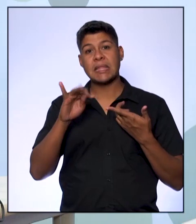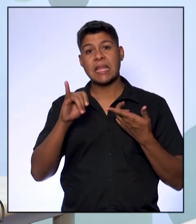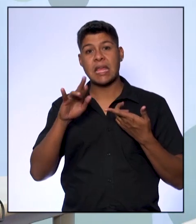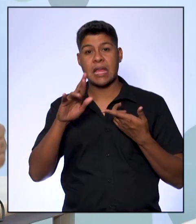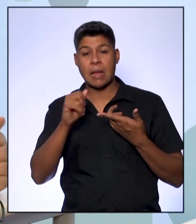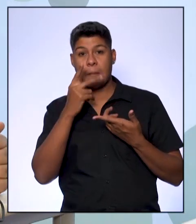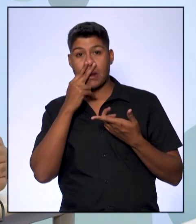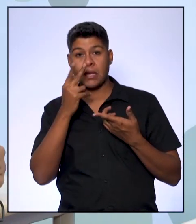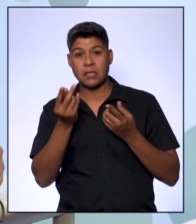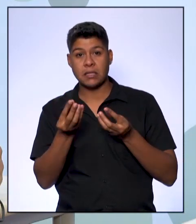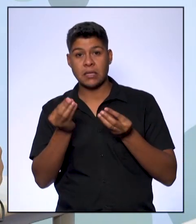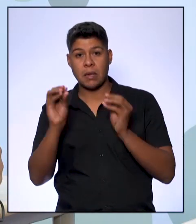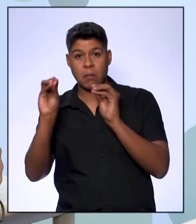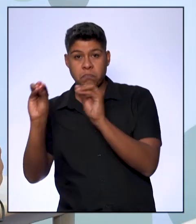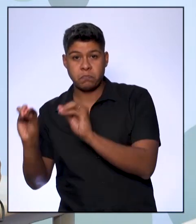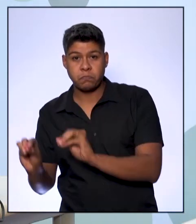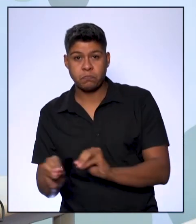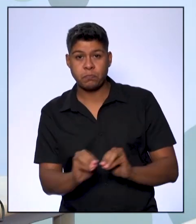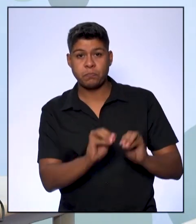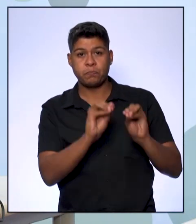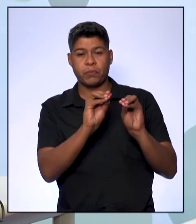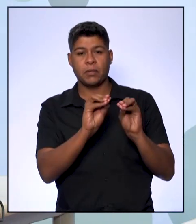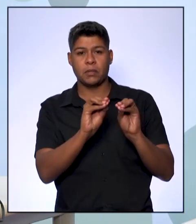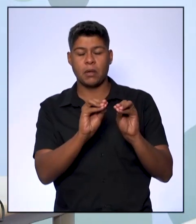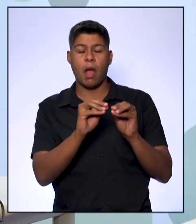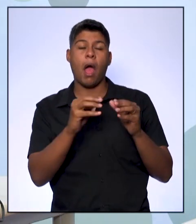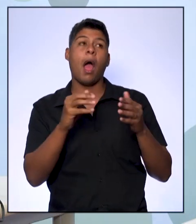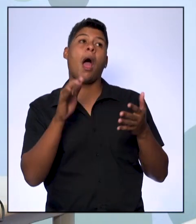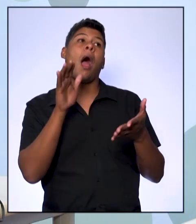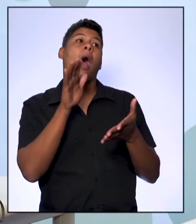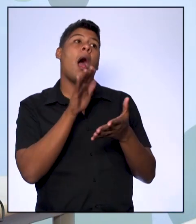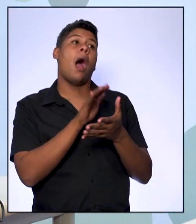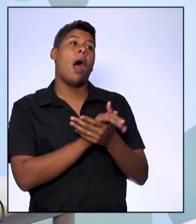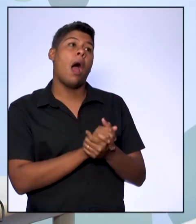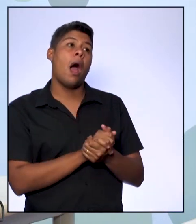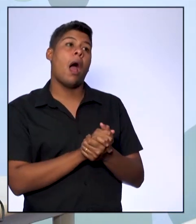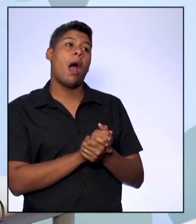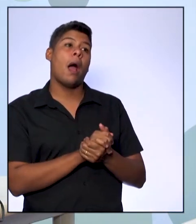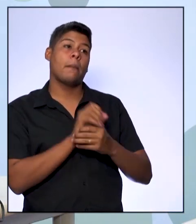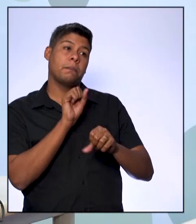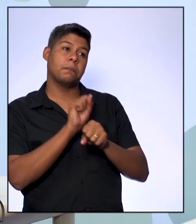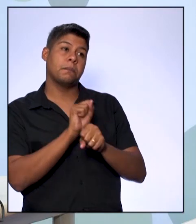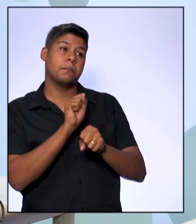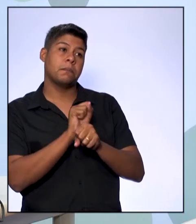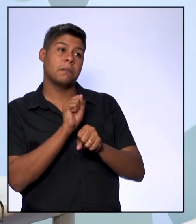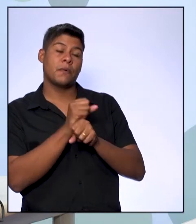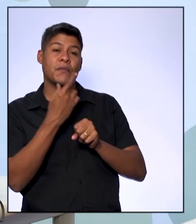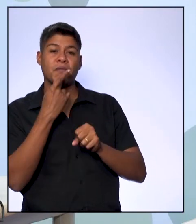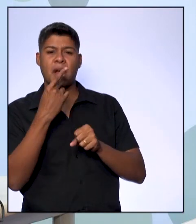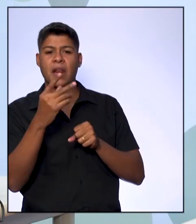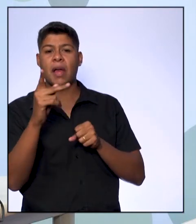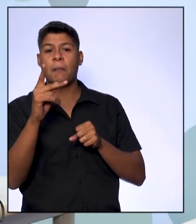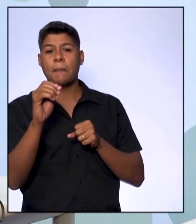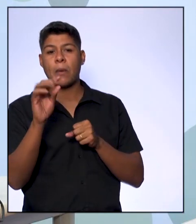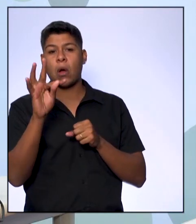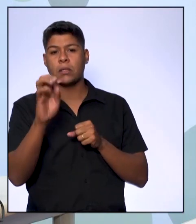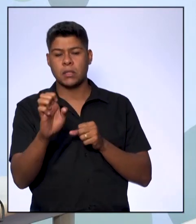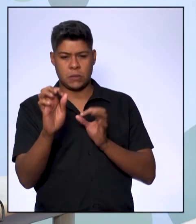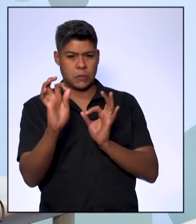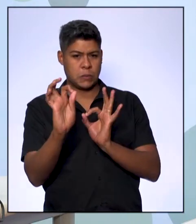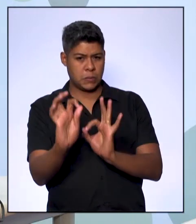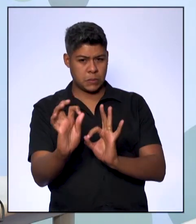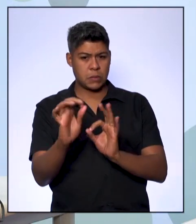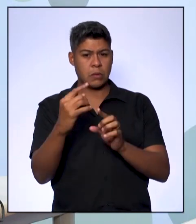transferência então pera aí quando eu falo manteiga eu tô dizendo pote isso